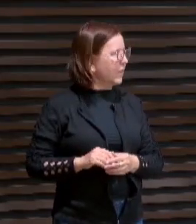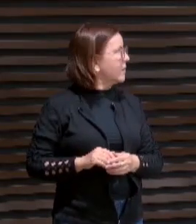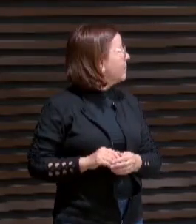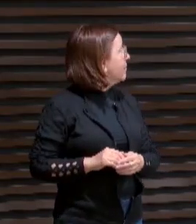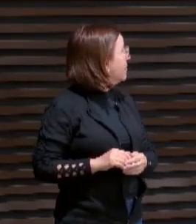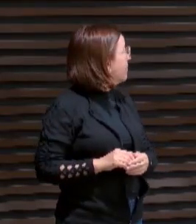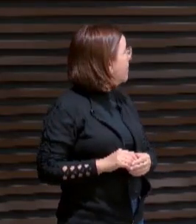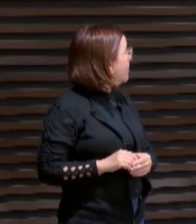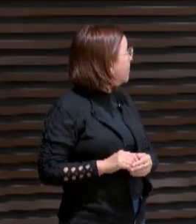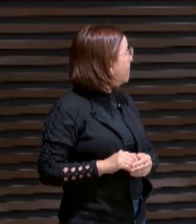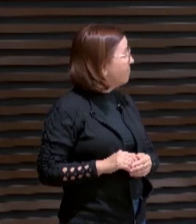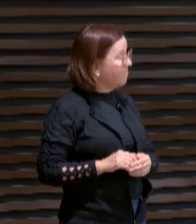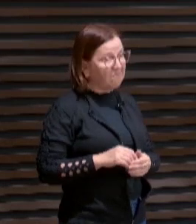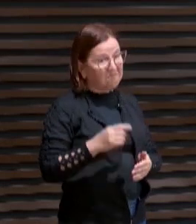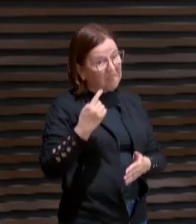Você está vendo?